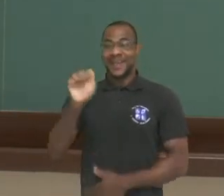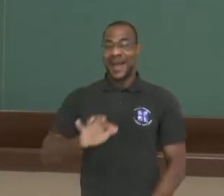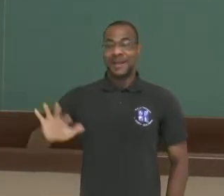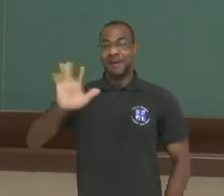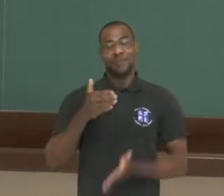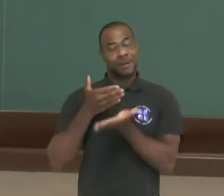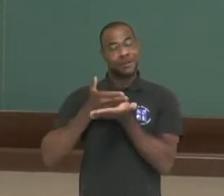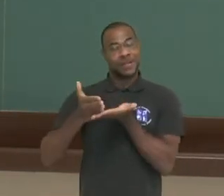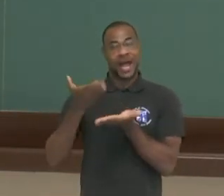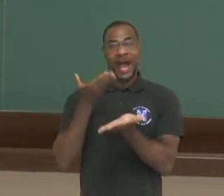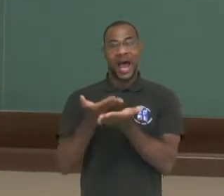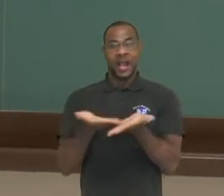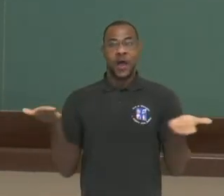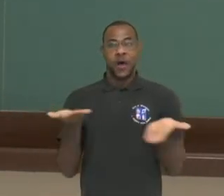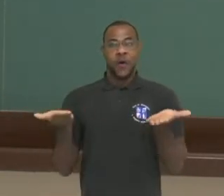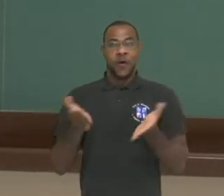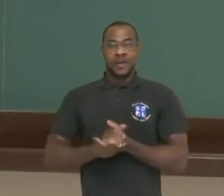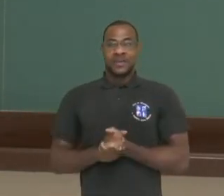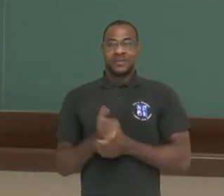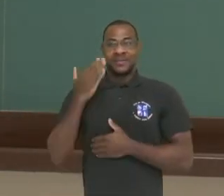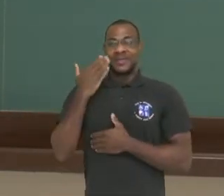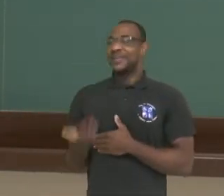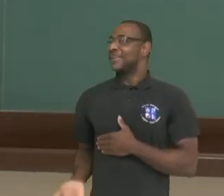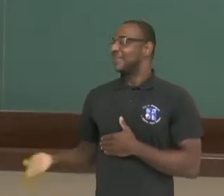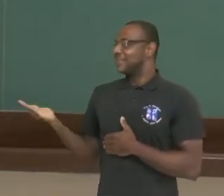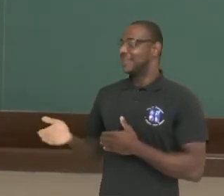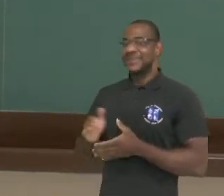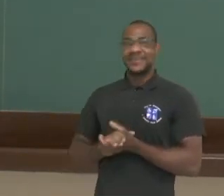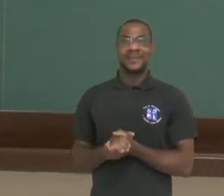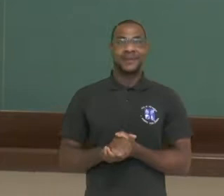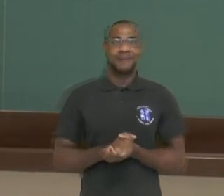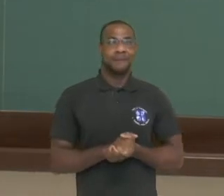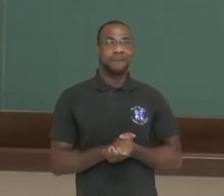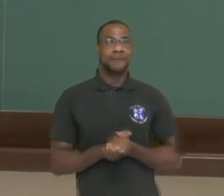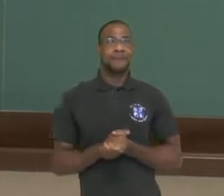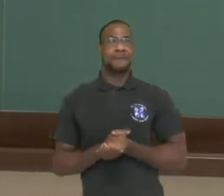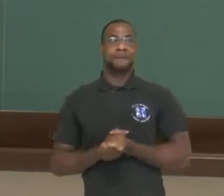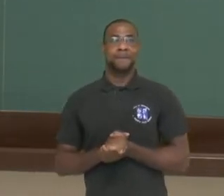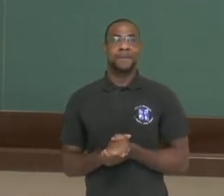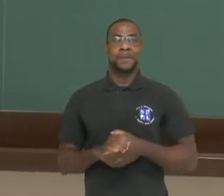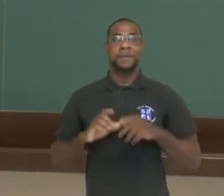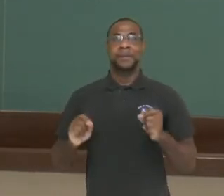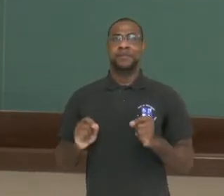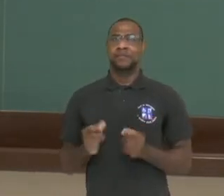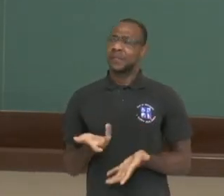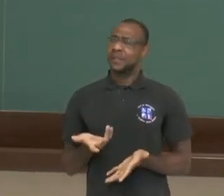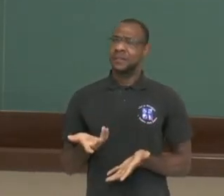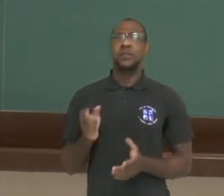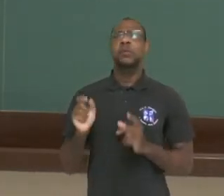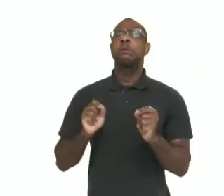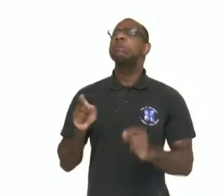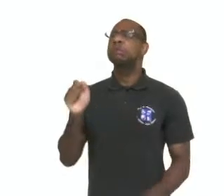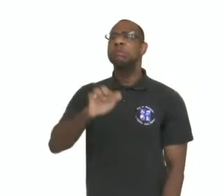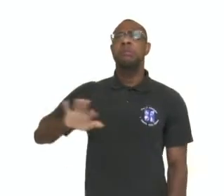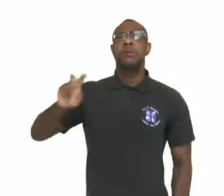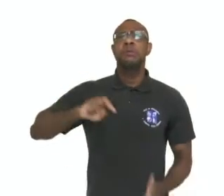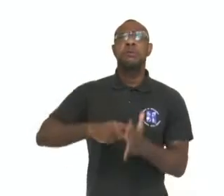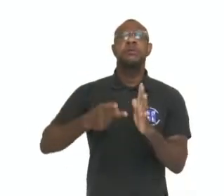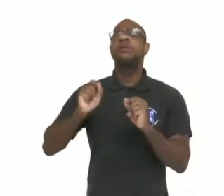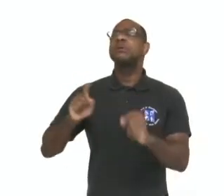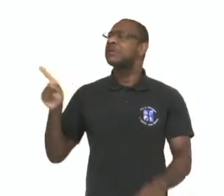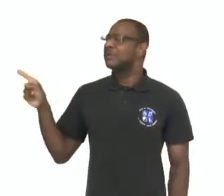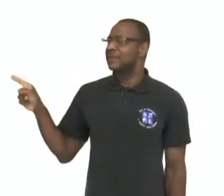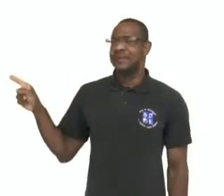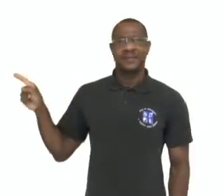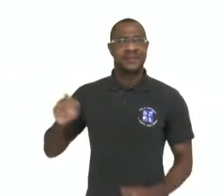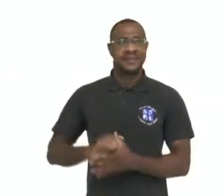iniciar a nossa aula após os objetivos já apresentados. Nossa, professora, mas me parece que essa imagem aí, ela me lembra alguma coisa.